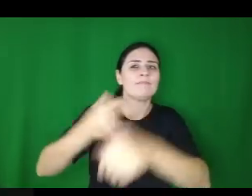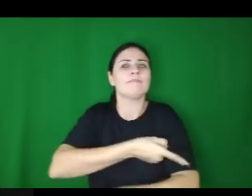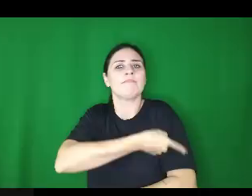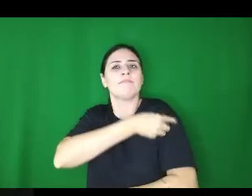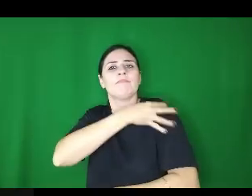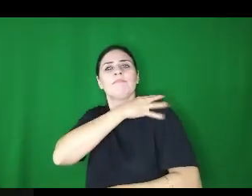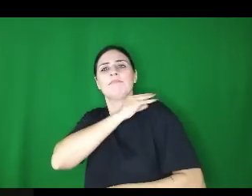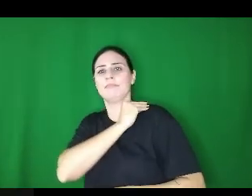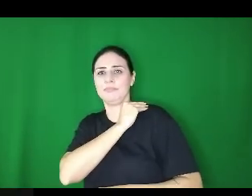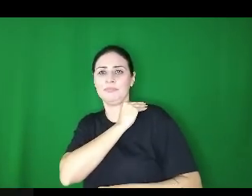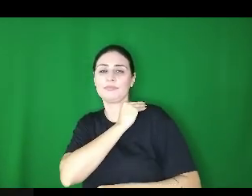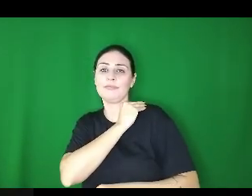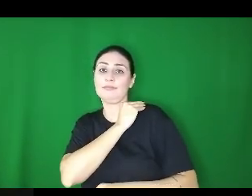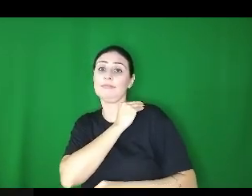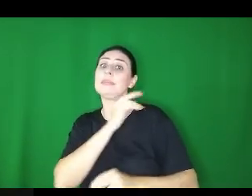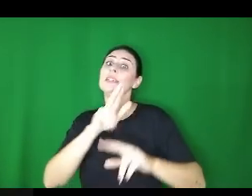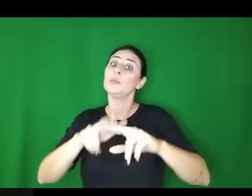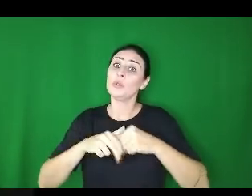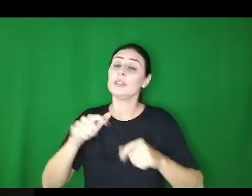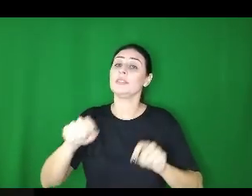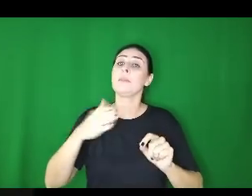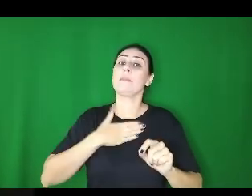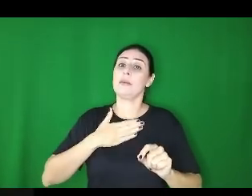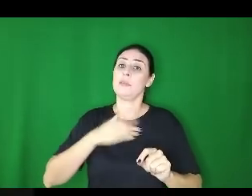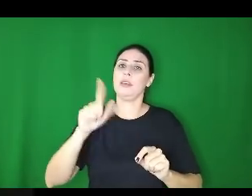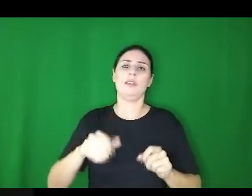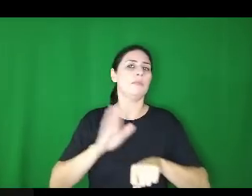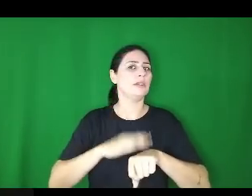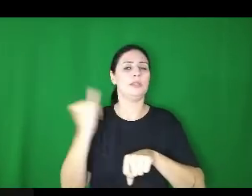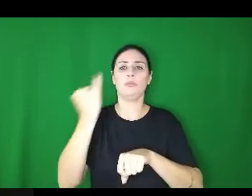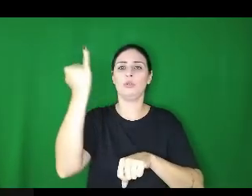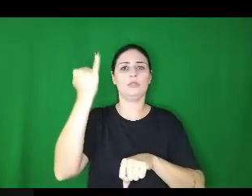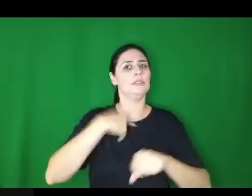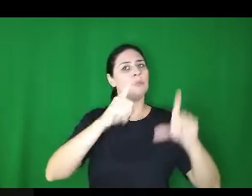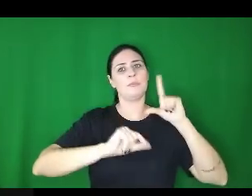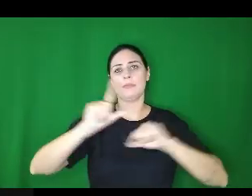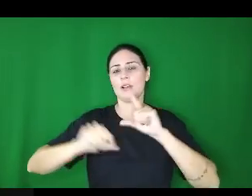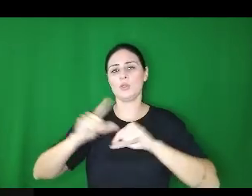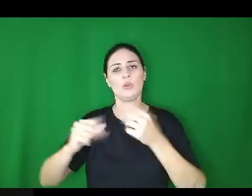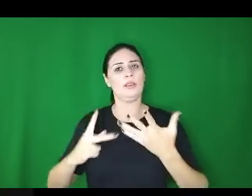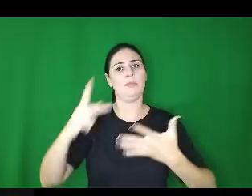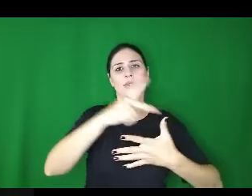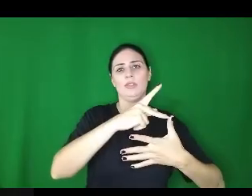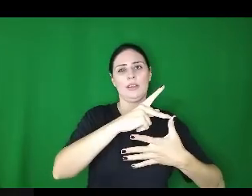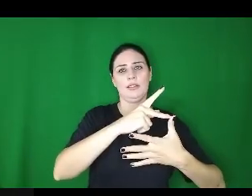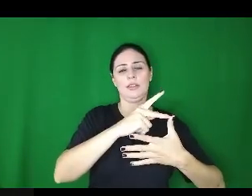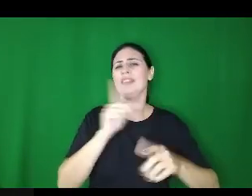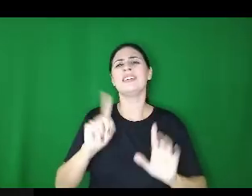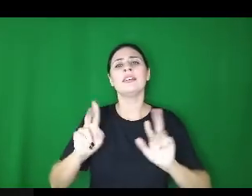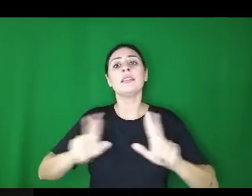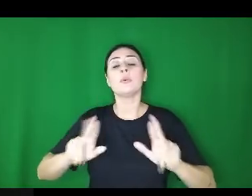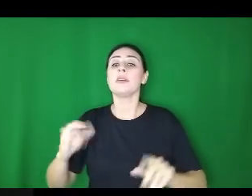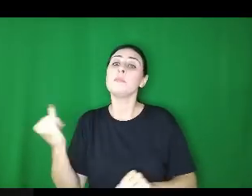desenvolvimento que elas são garantidas por determinados componentes curriculares, e que, infelizmente, nesse momento, a gente tem que